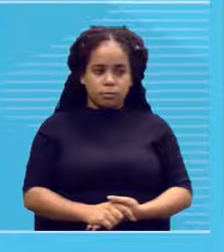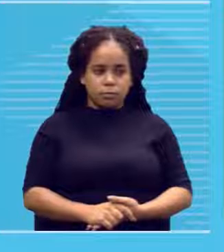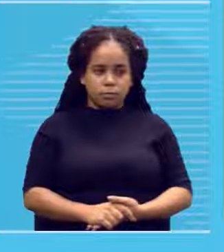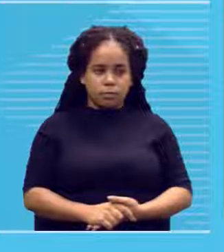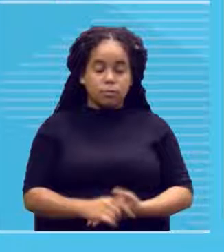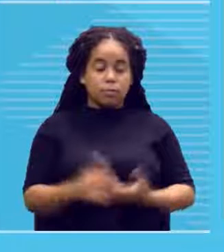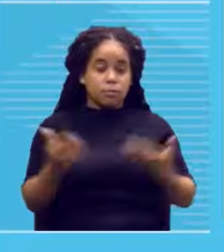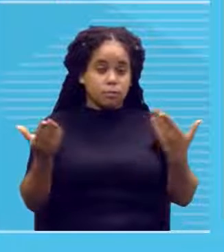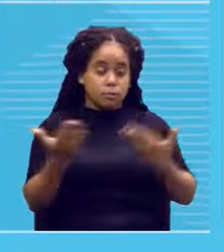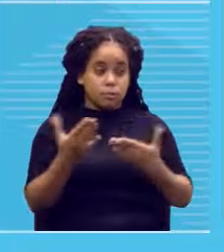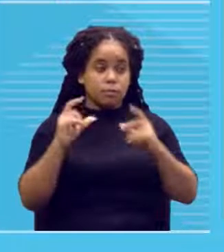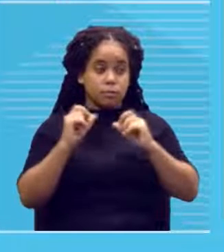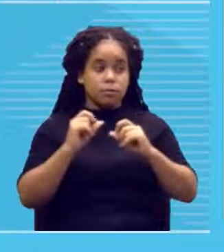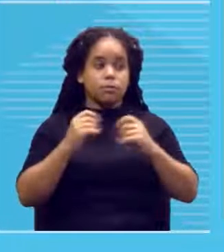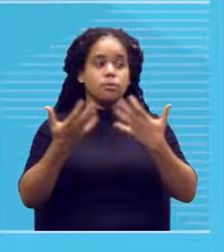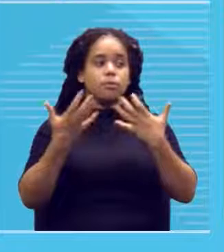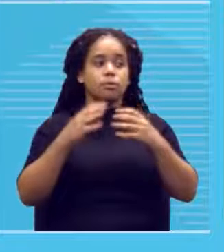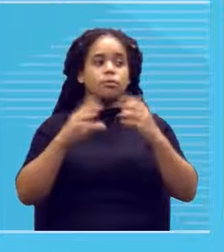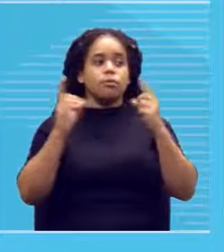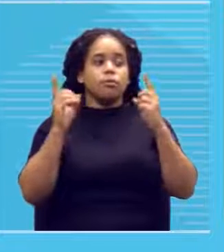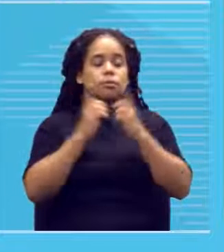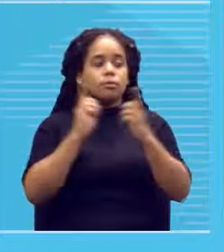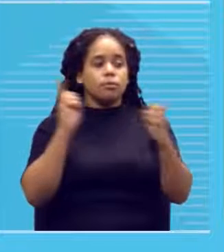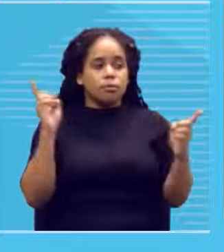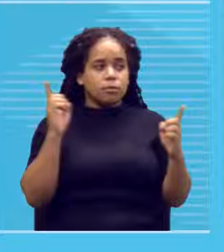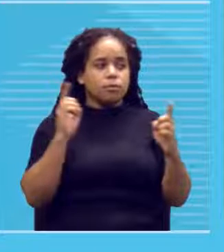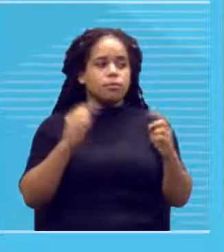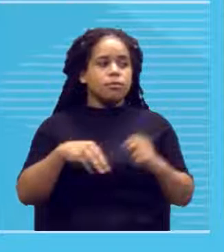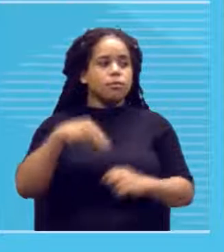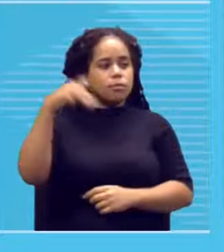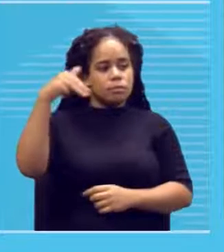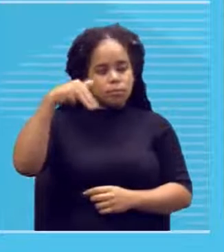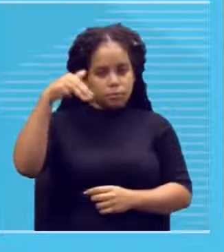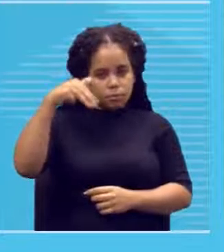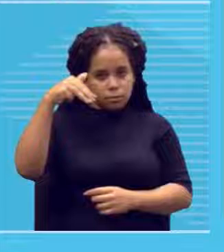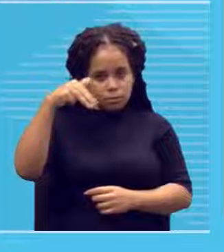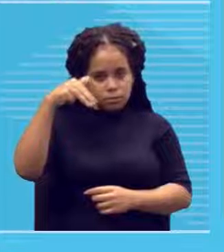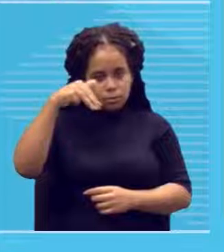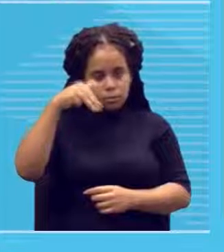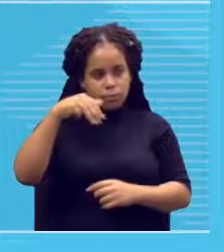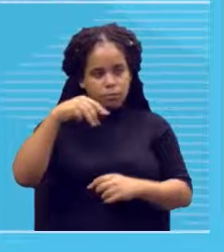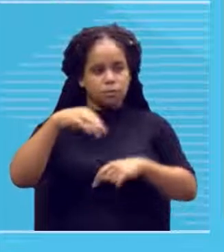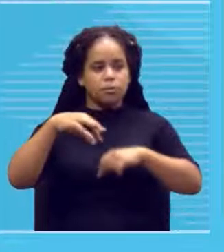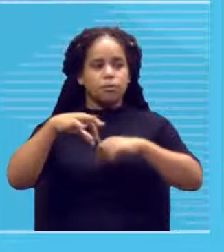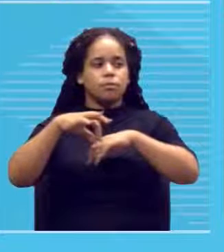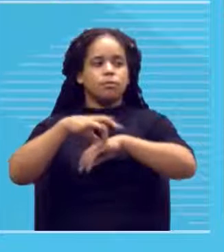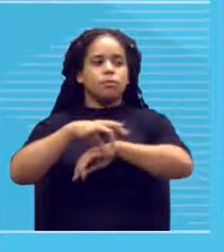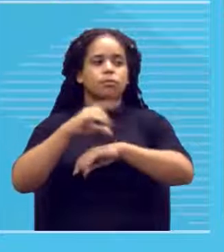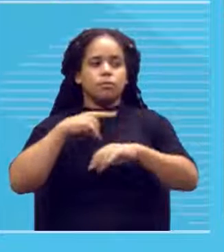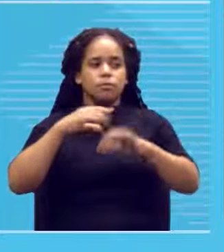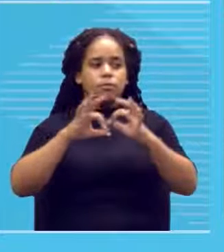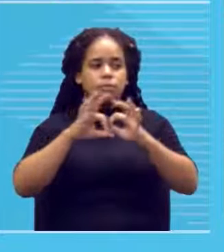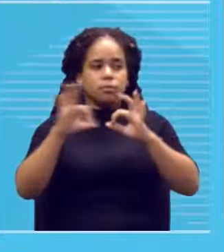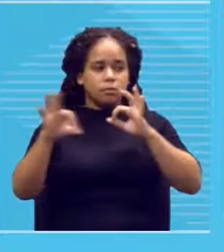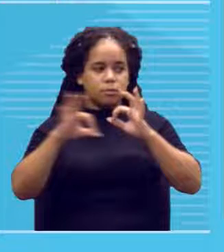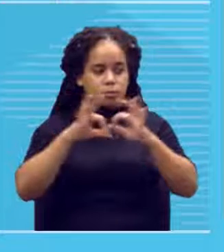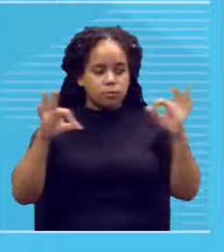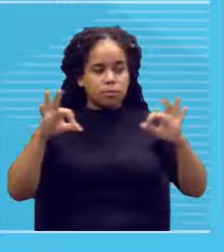vamos lá eu quero essas distâncias em metros medida de comprimento tá